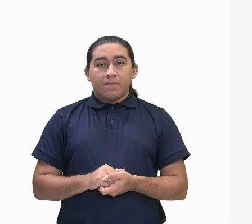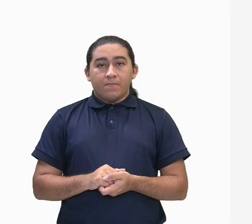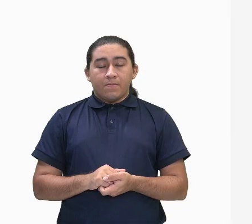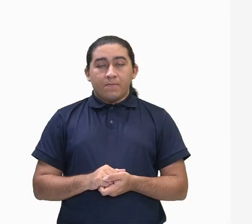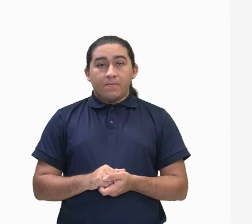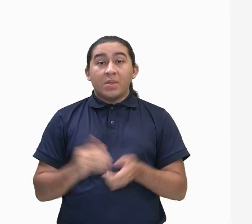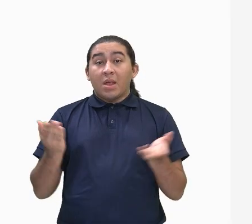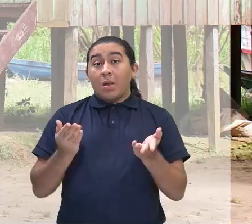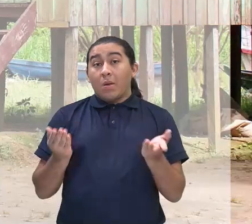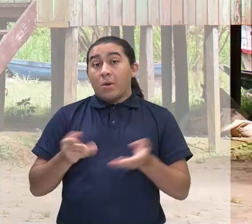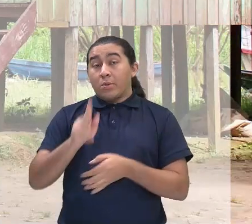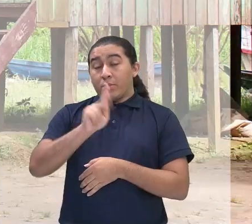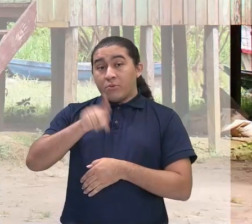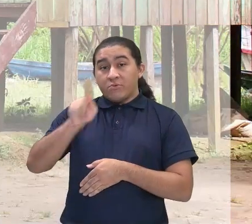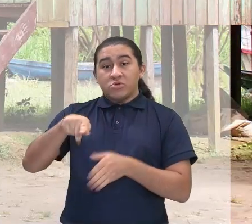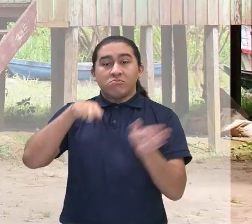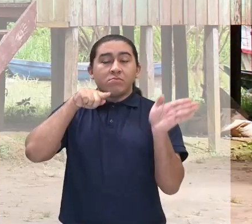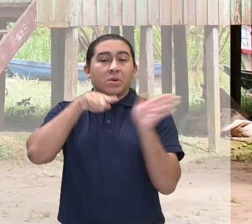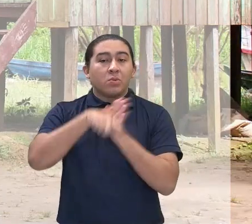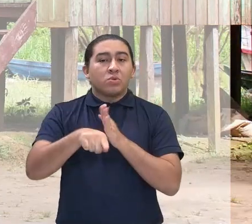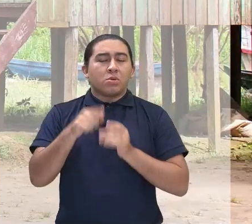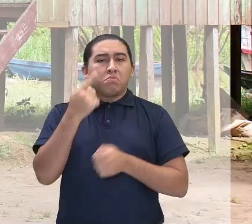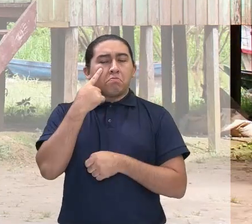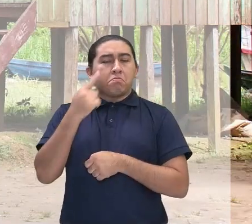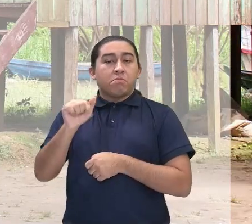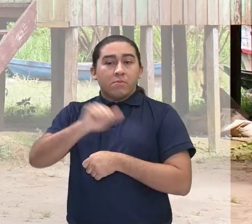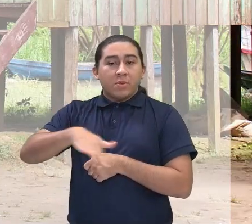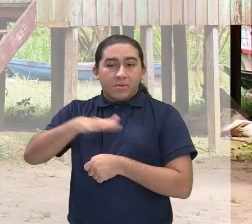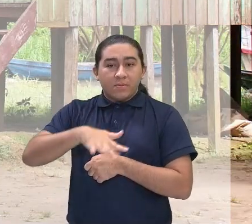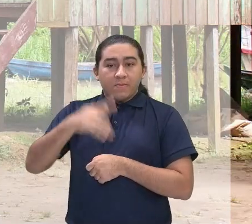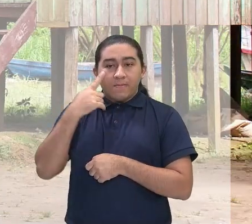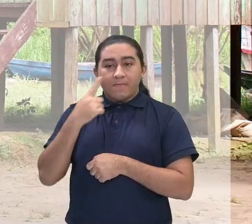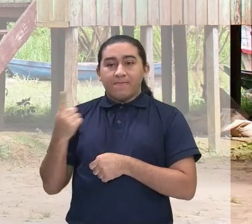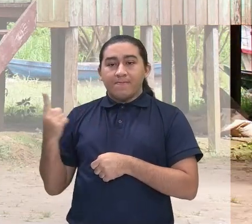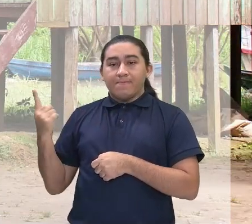uma pergunta. Olha só esse cenário.